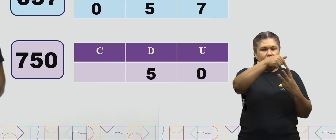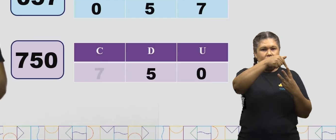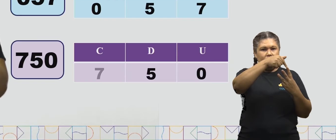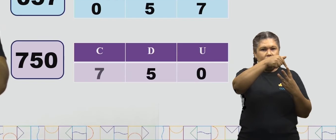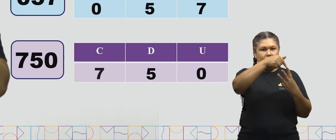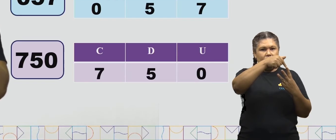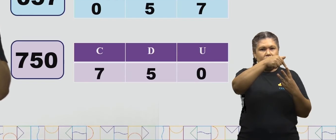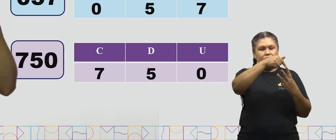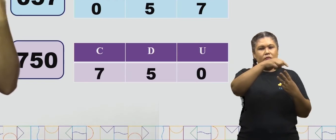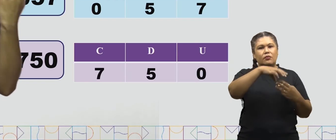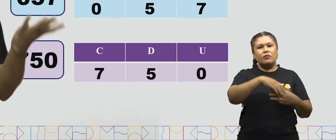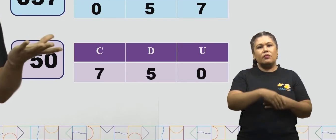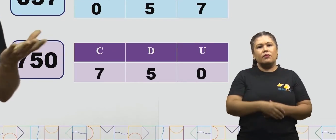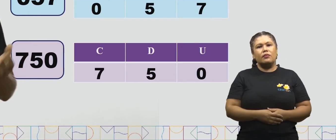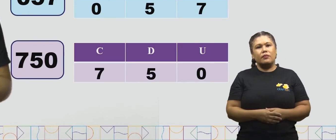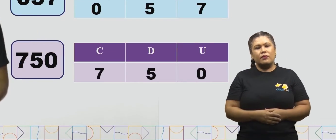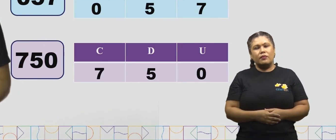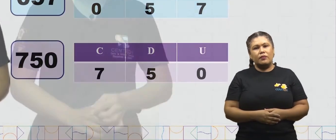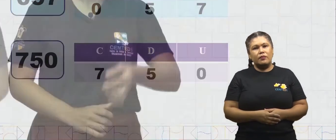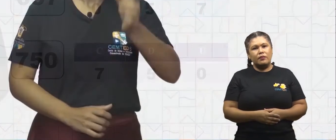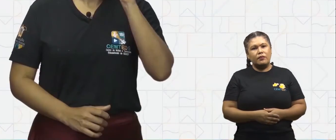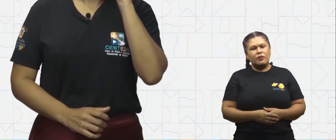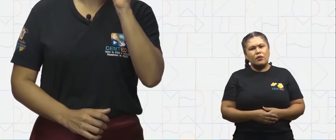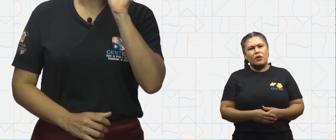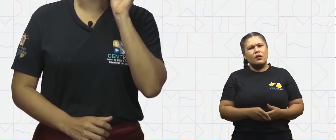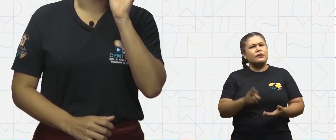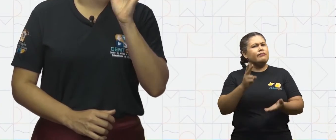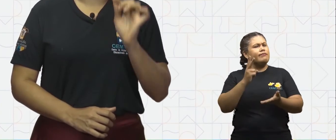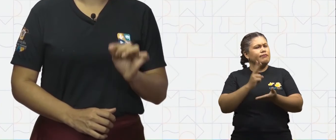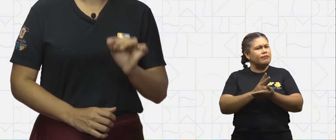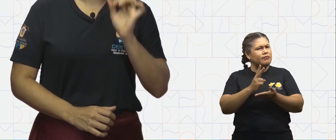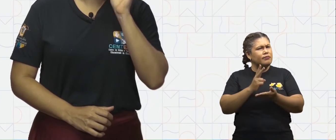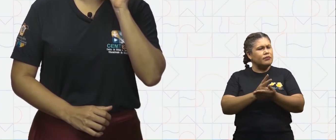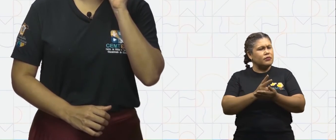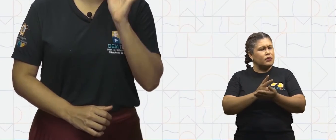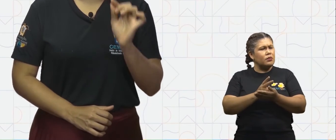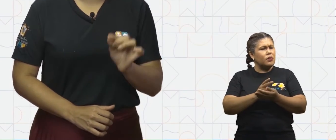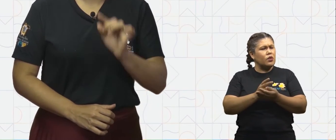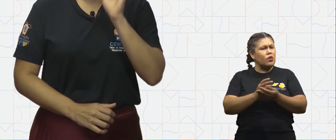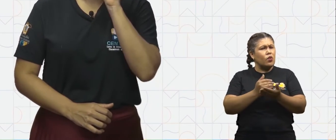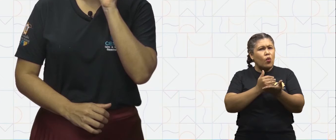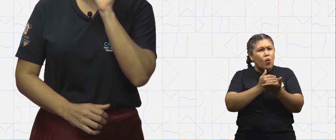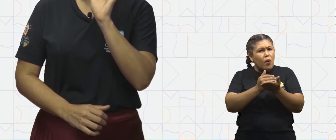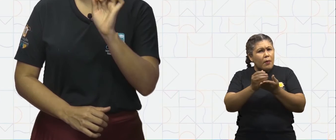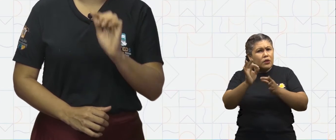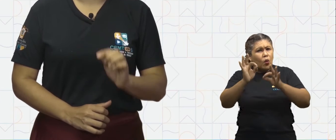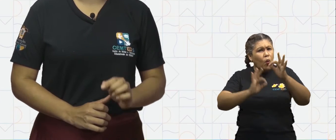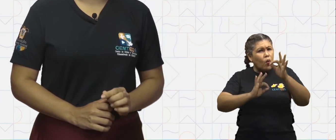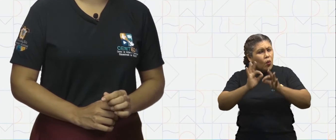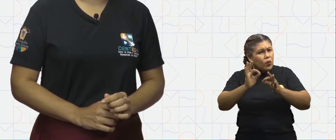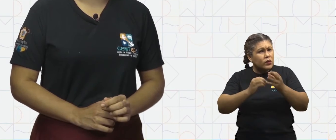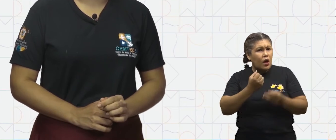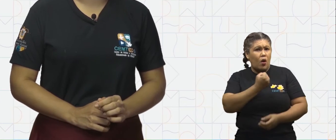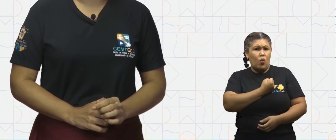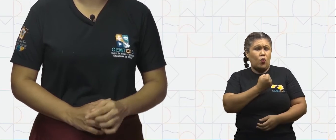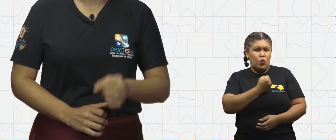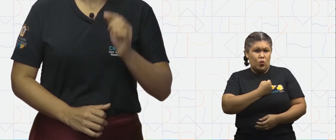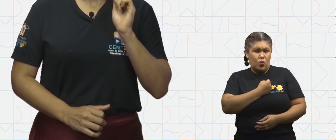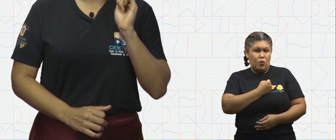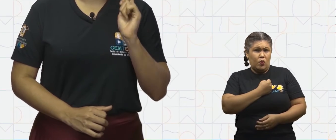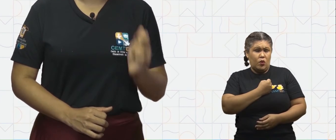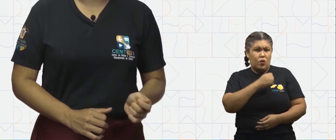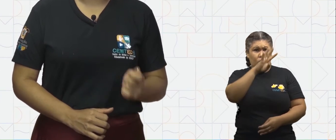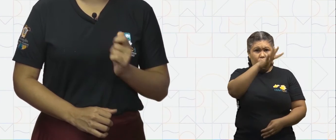dezena e o 7 na centena. Sempre vamos começar a organizar esses